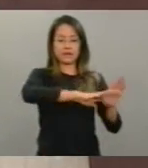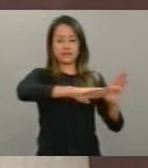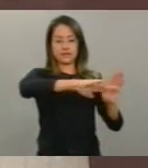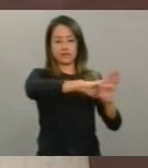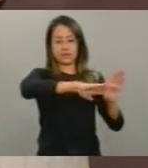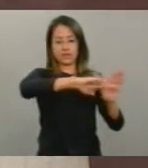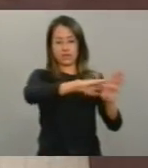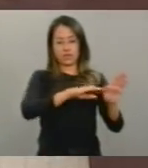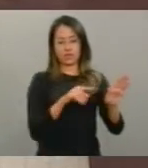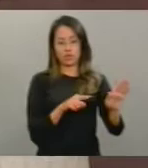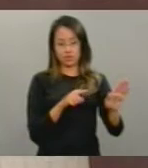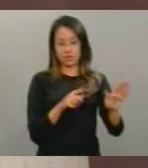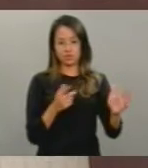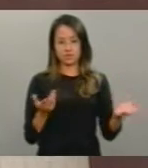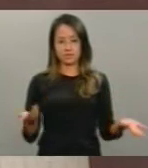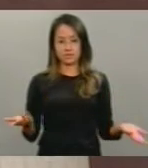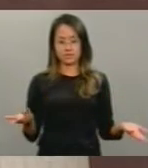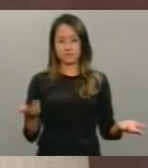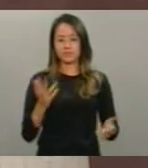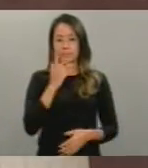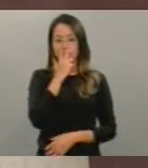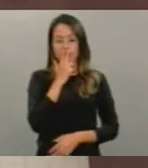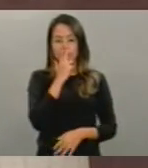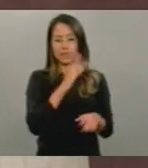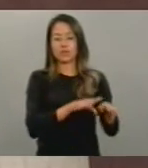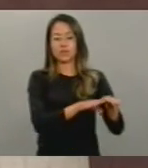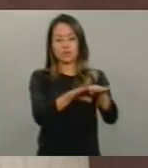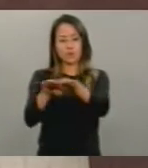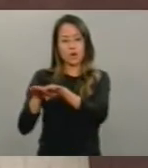que precisa se educar para a igualdade.